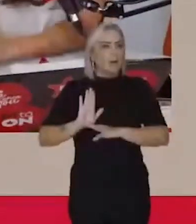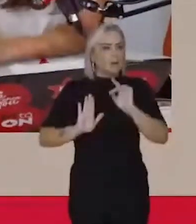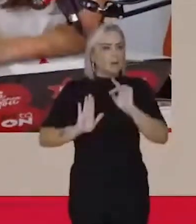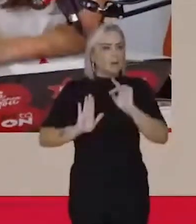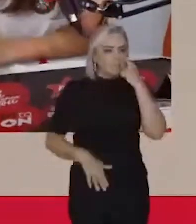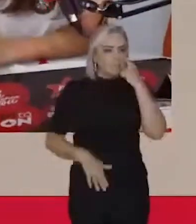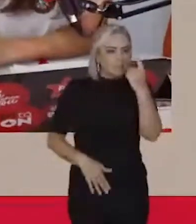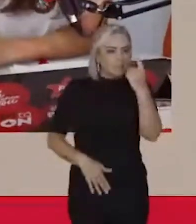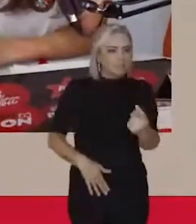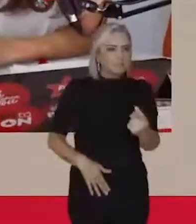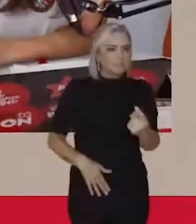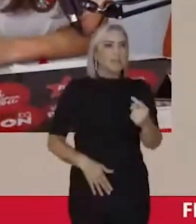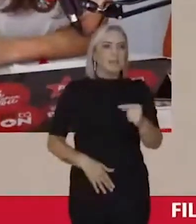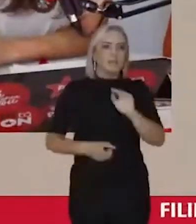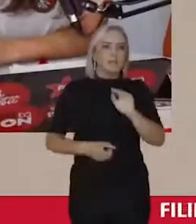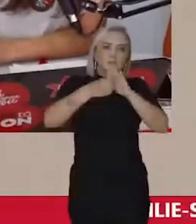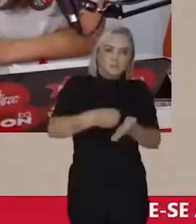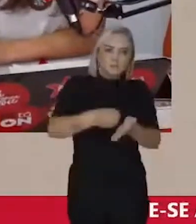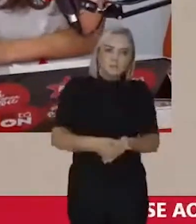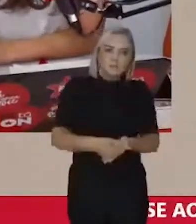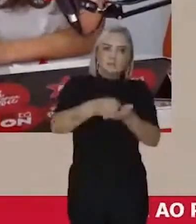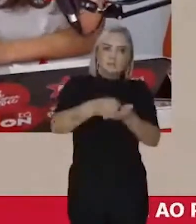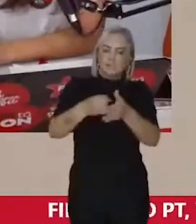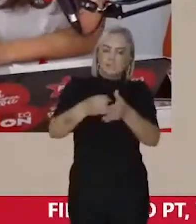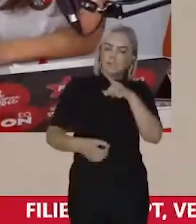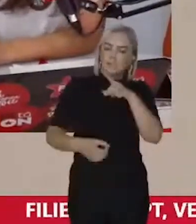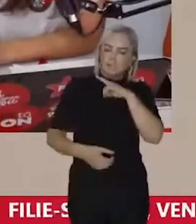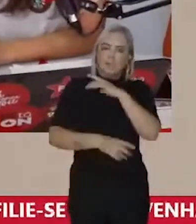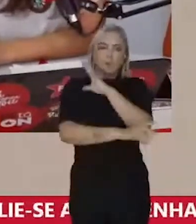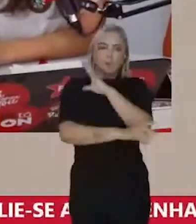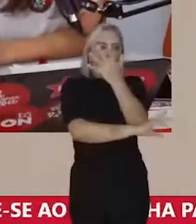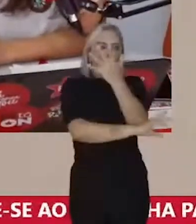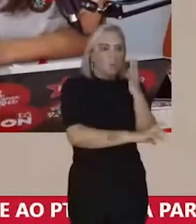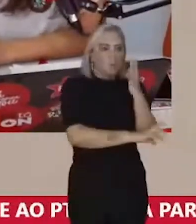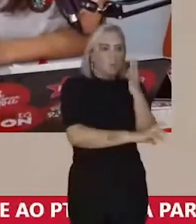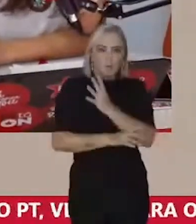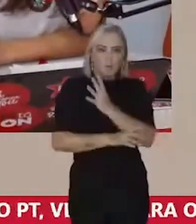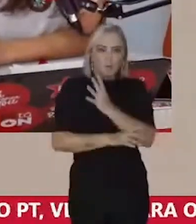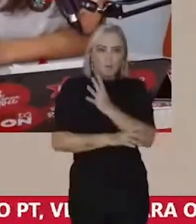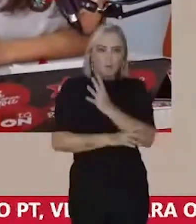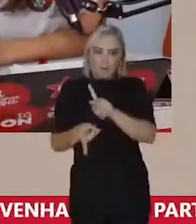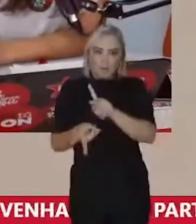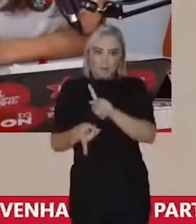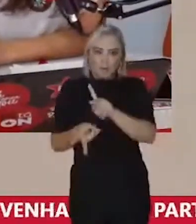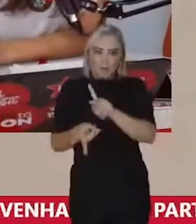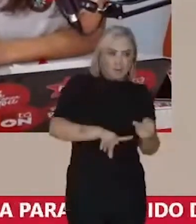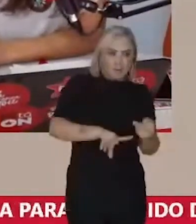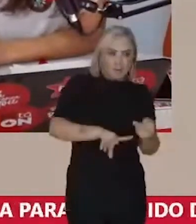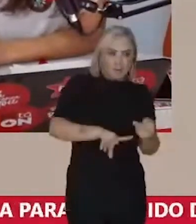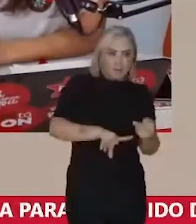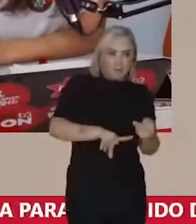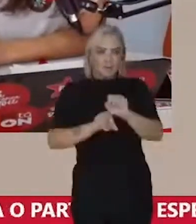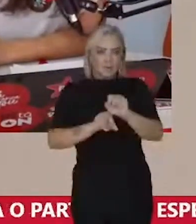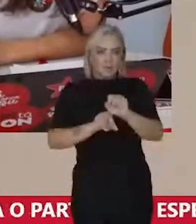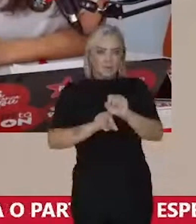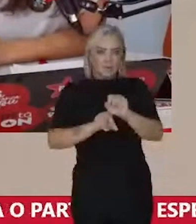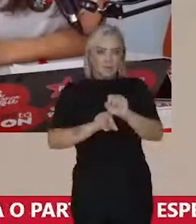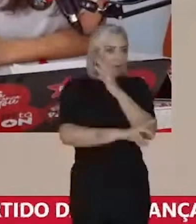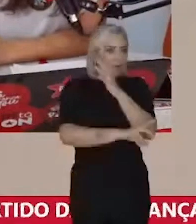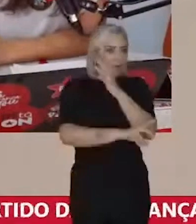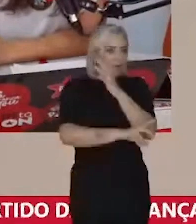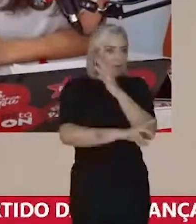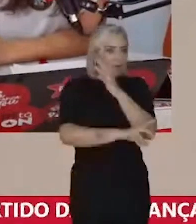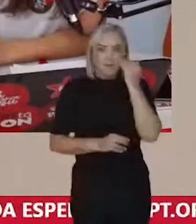interessante, sustentável, que tenha o meio ambiente e a transição socioecológica na sua centralidade, que compreenda que a